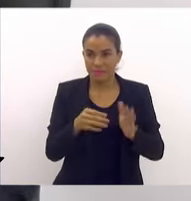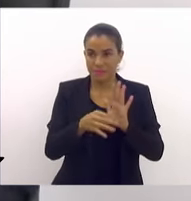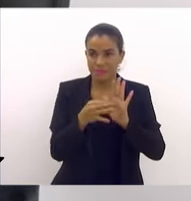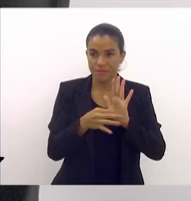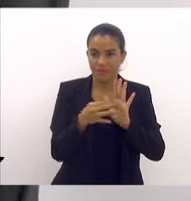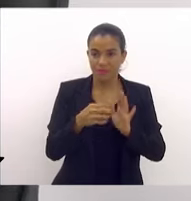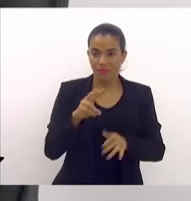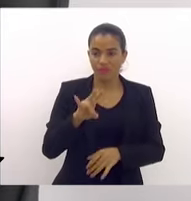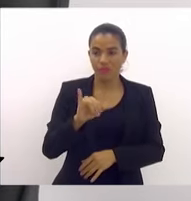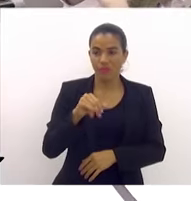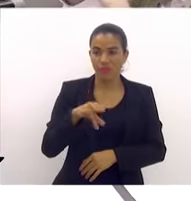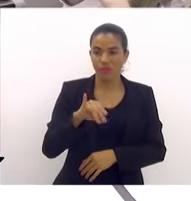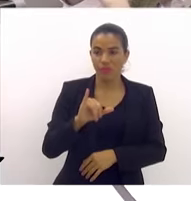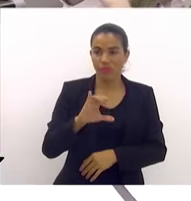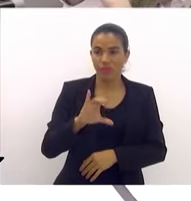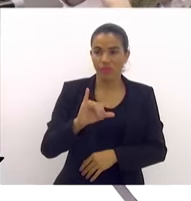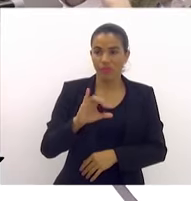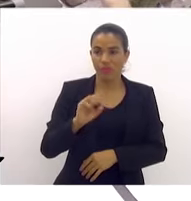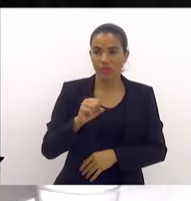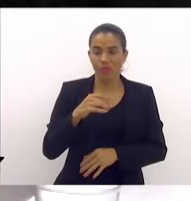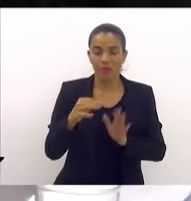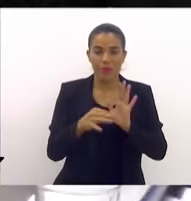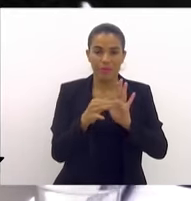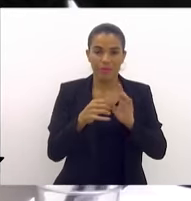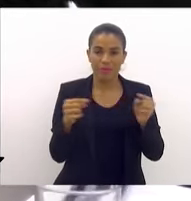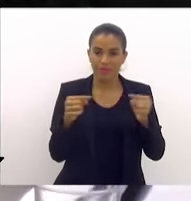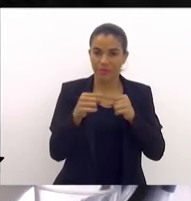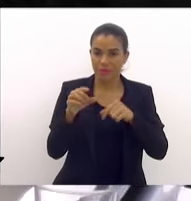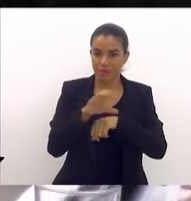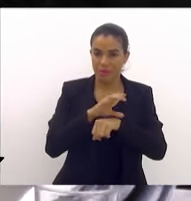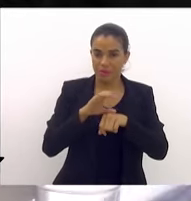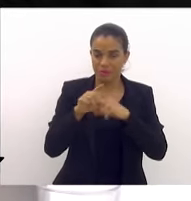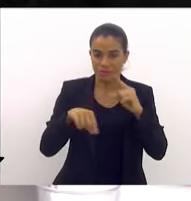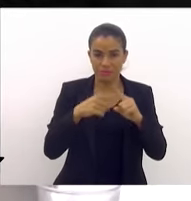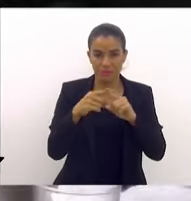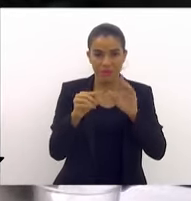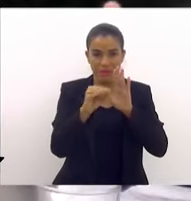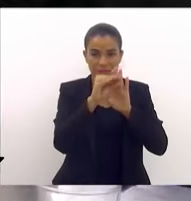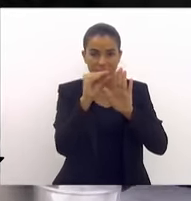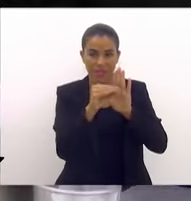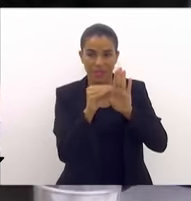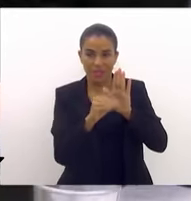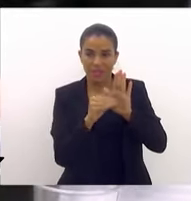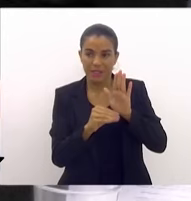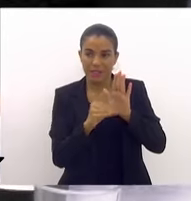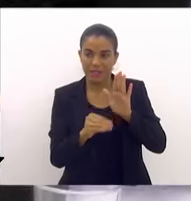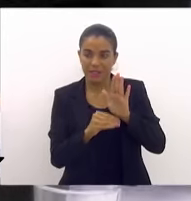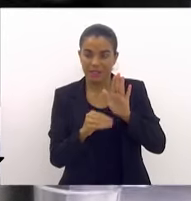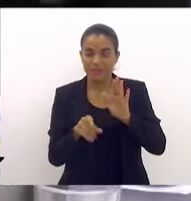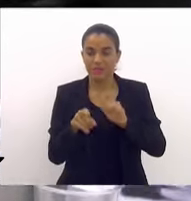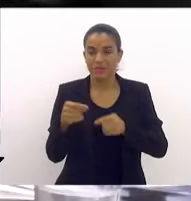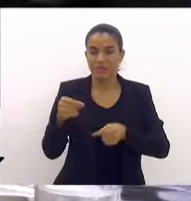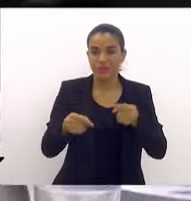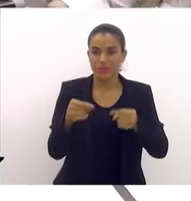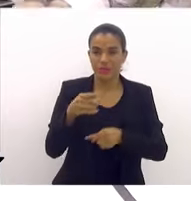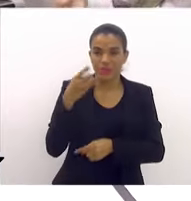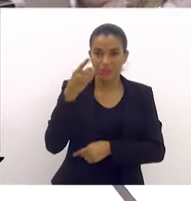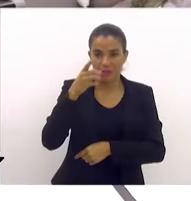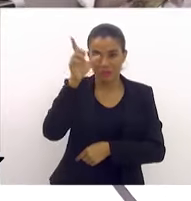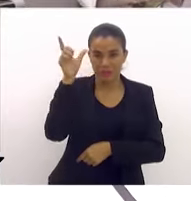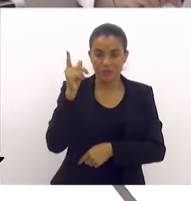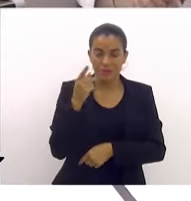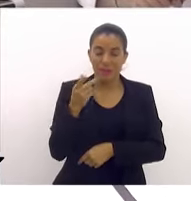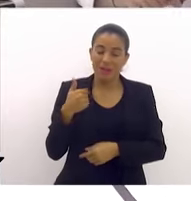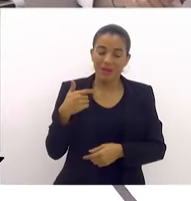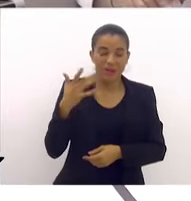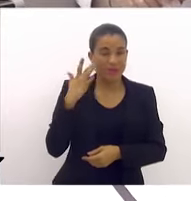Vítor Cozzolino. Senhor presidente, parecer pela constitucionalidade com emendas. Em discussão, deputado Luiz Paulo. Senhor presidente,